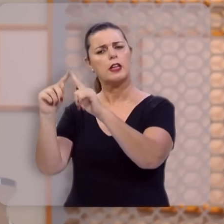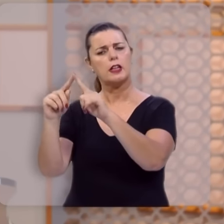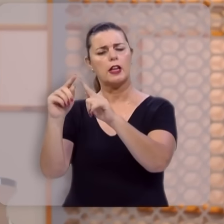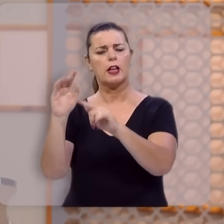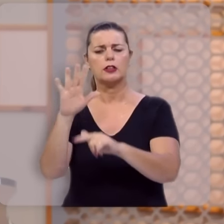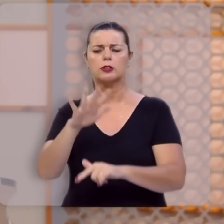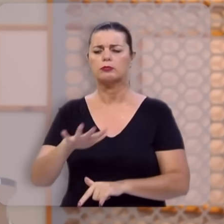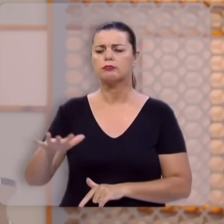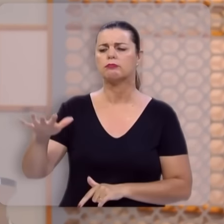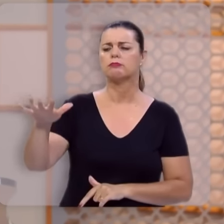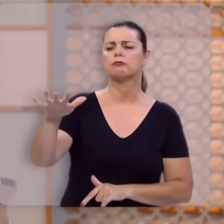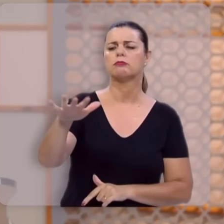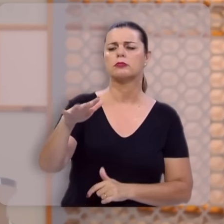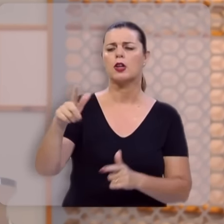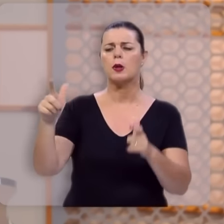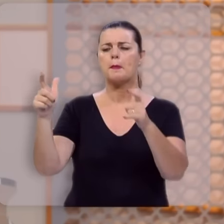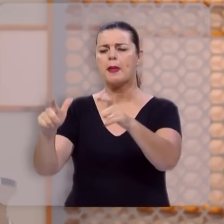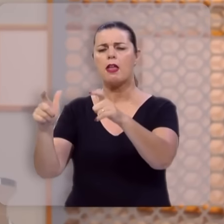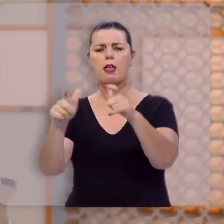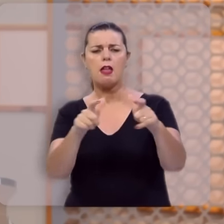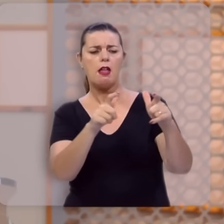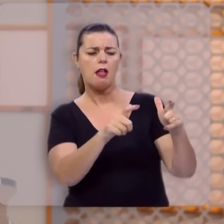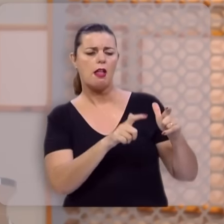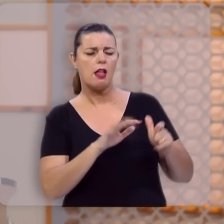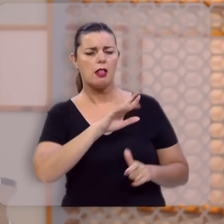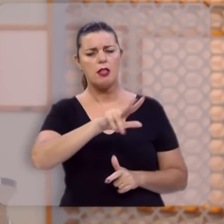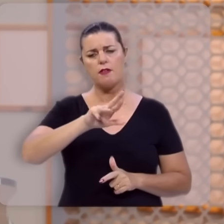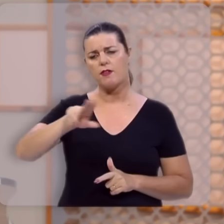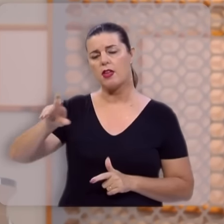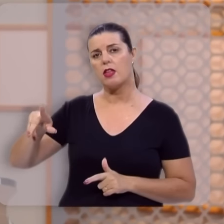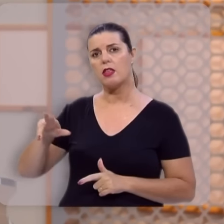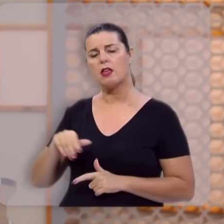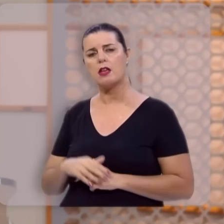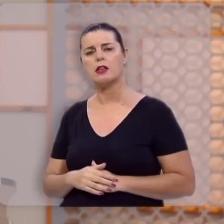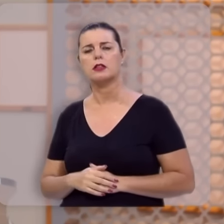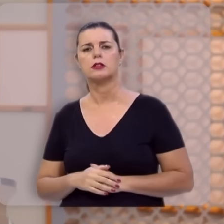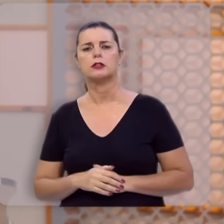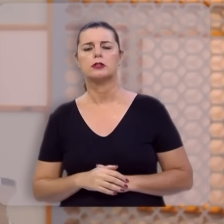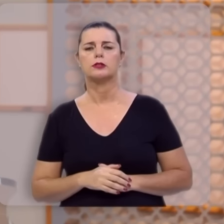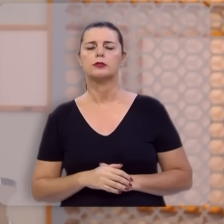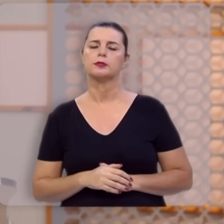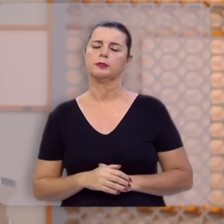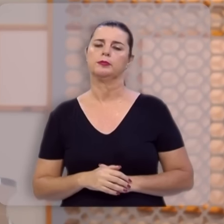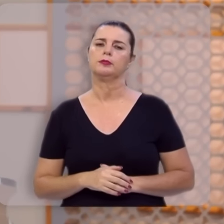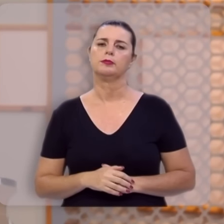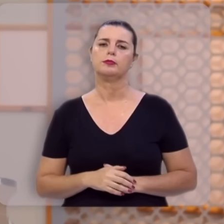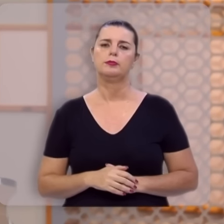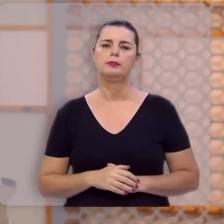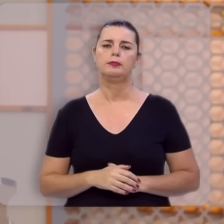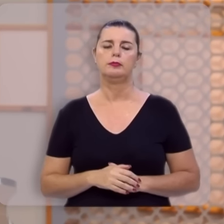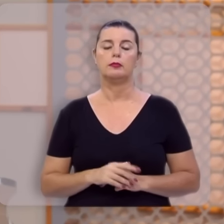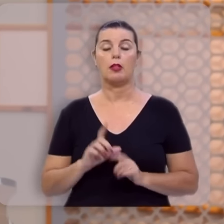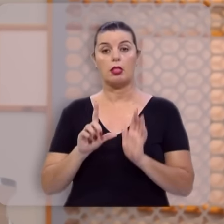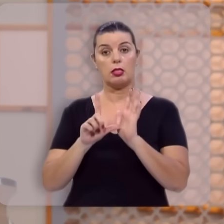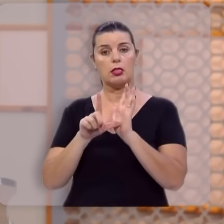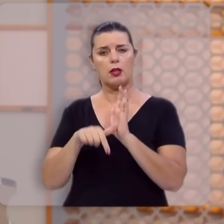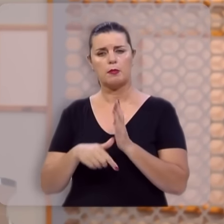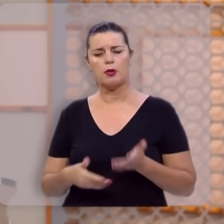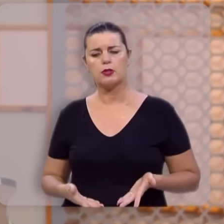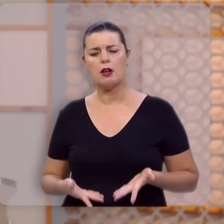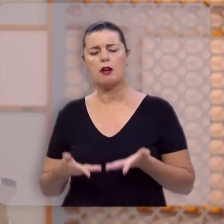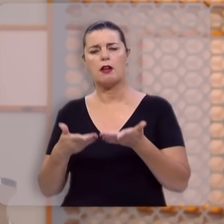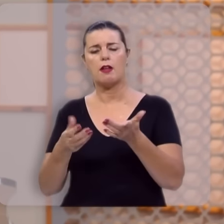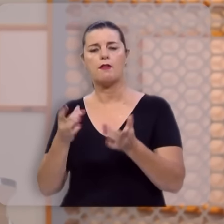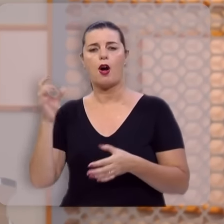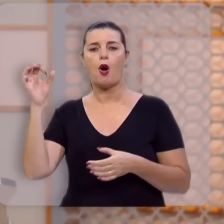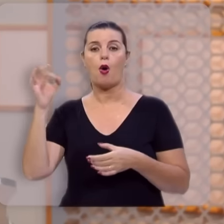da Galácia, da Macedônia, da Acaia, da Ásia Menor, depois de levar uma